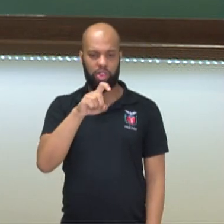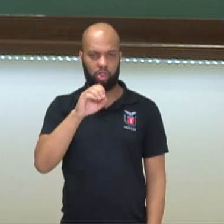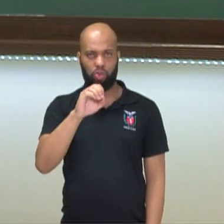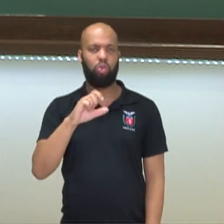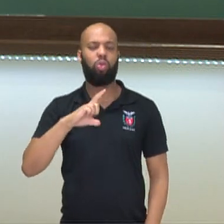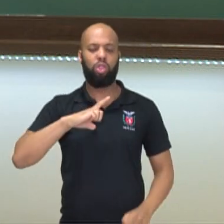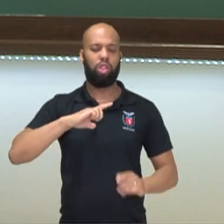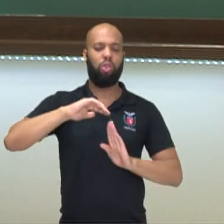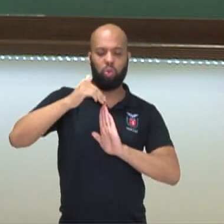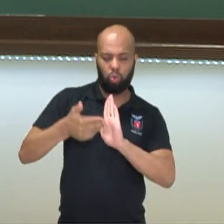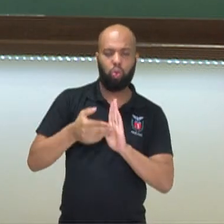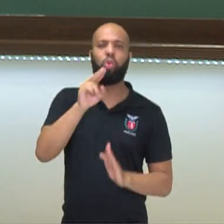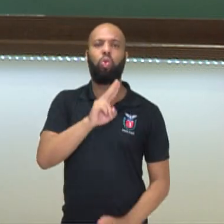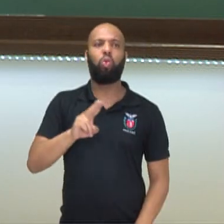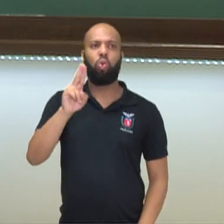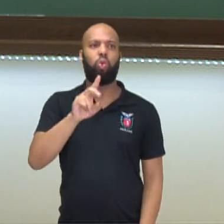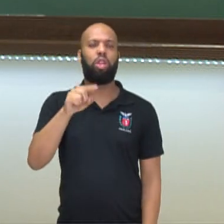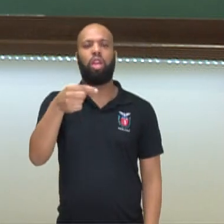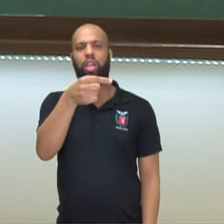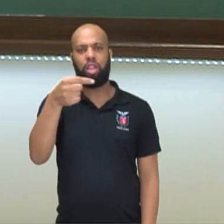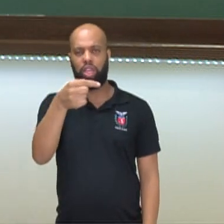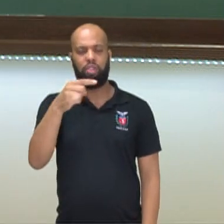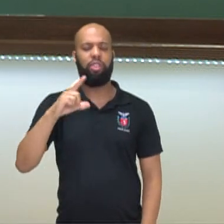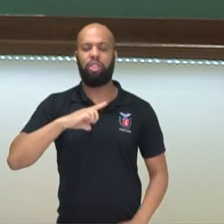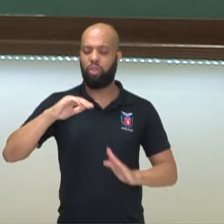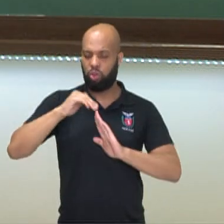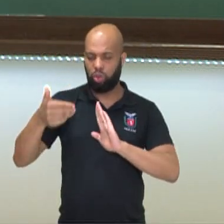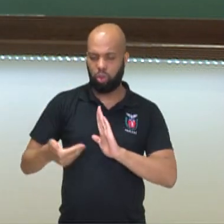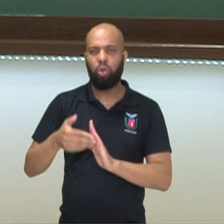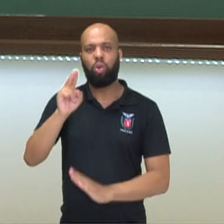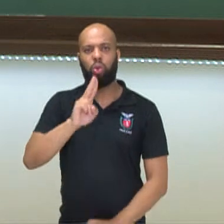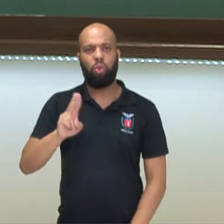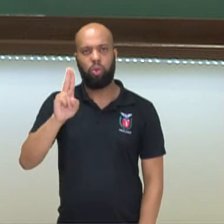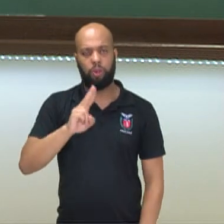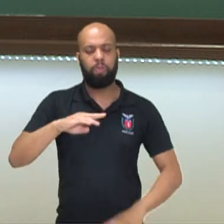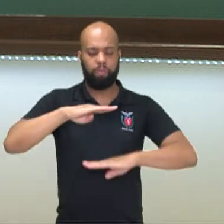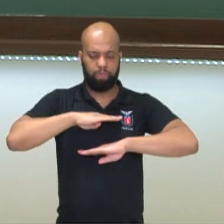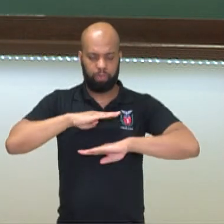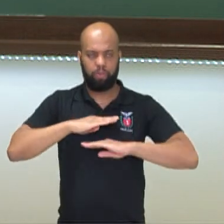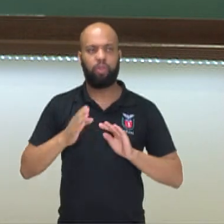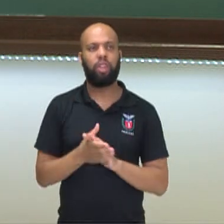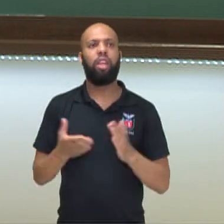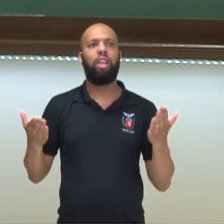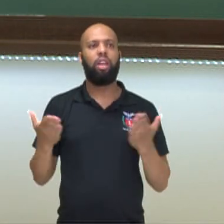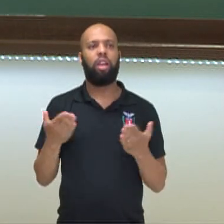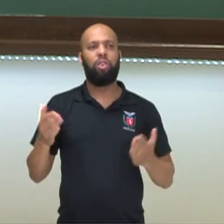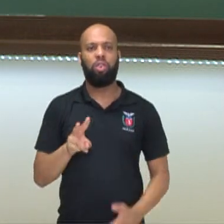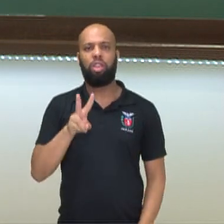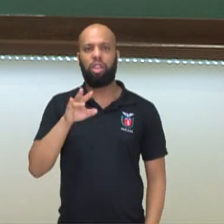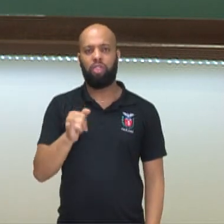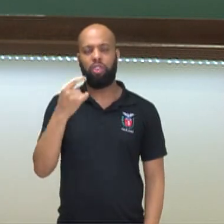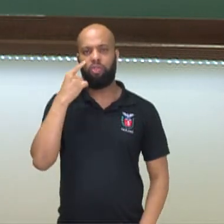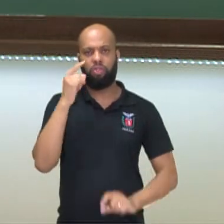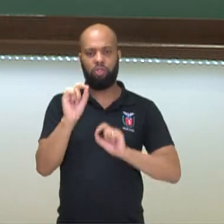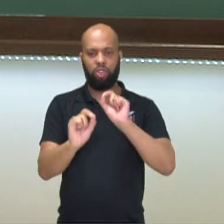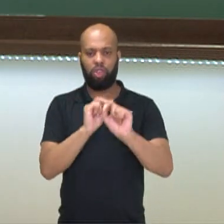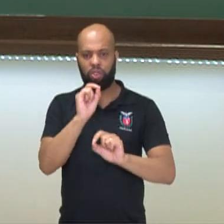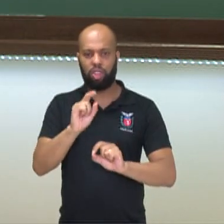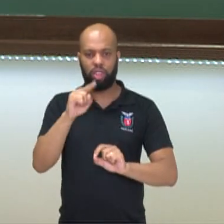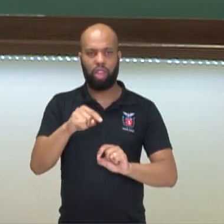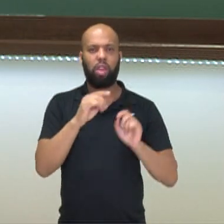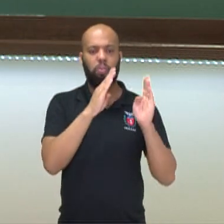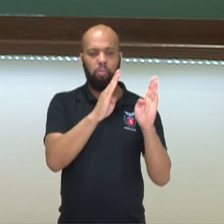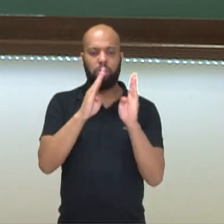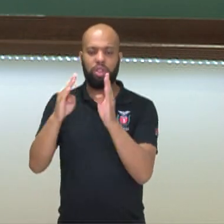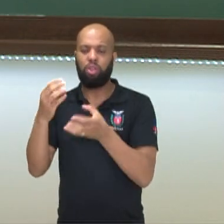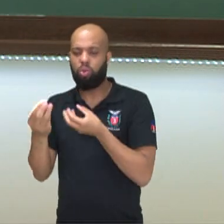uso do hífen. Ele está presente em todas as situações. Aqui nós vamos falar um pouco então do processo de